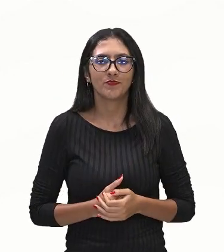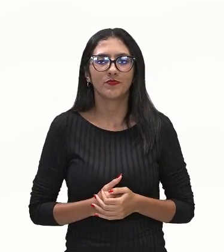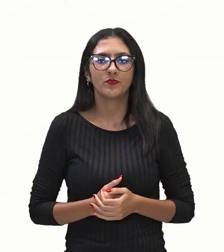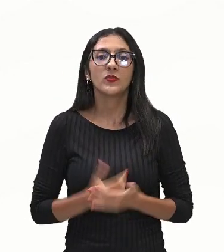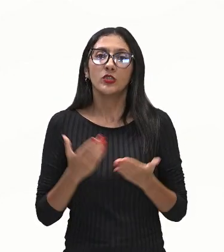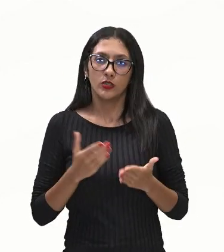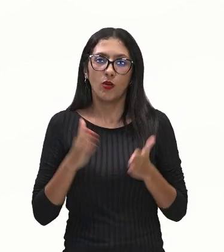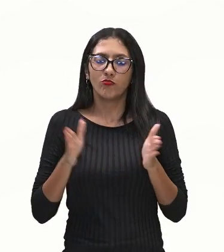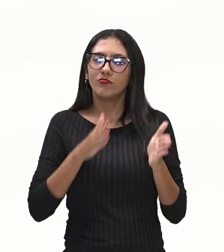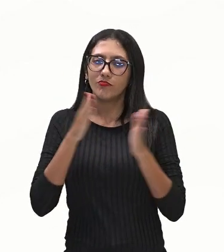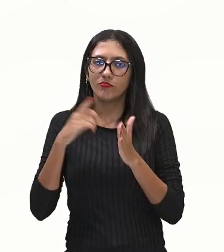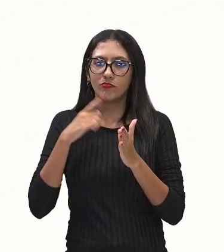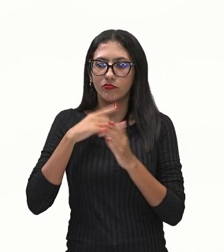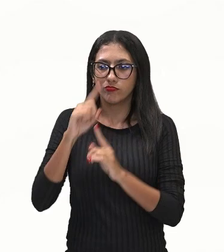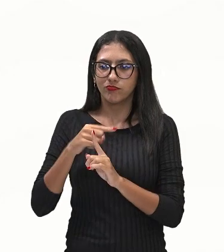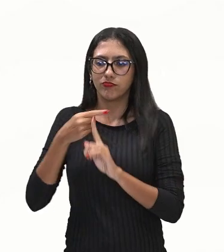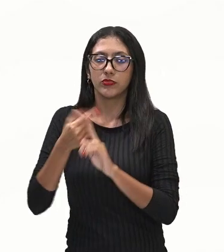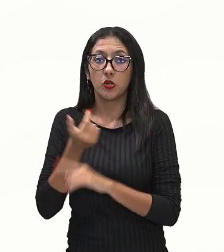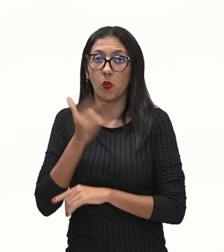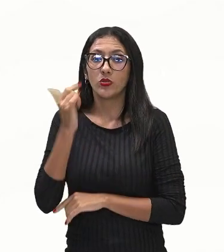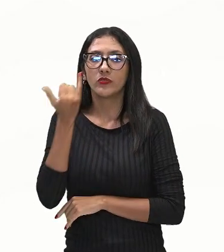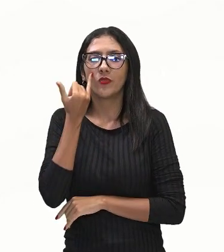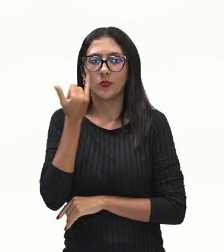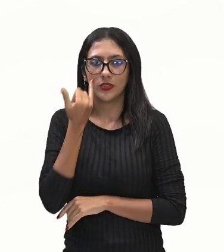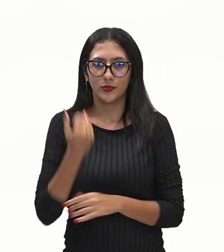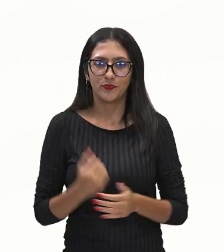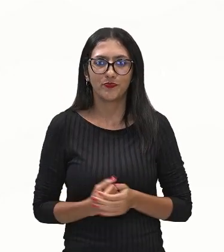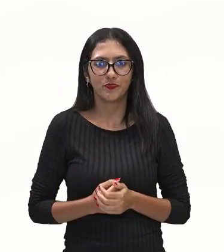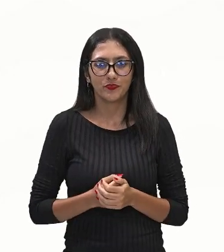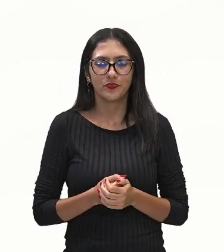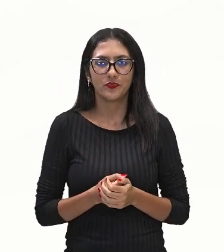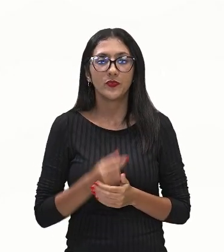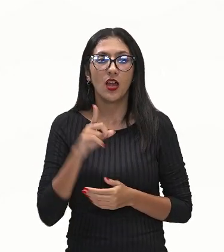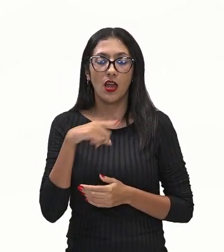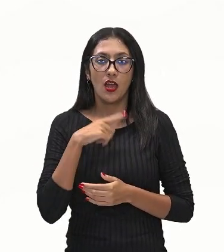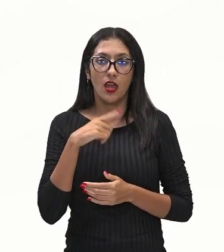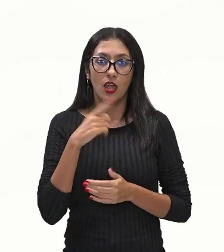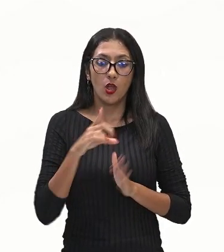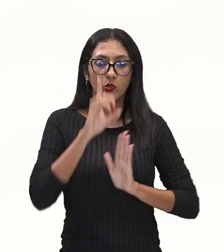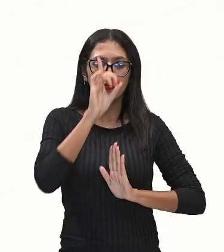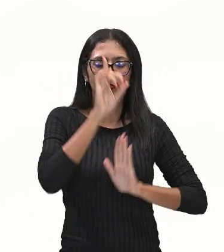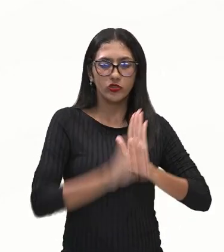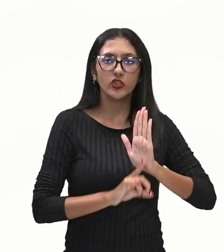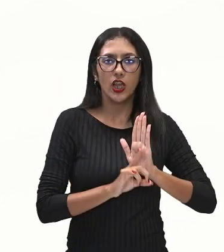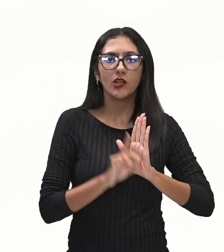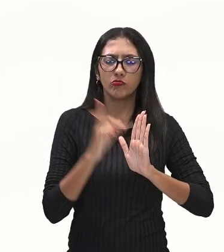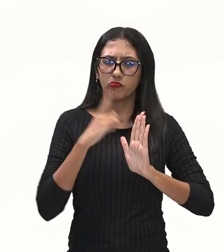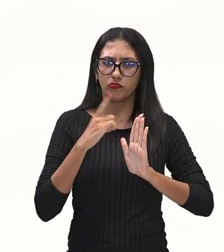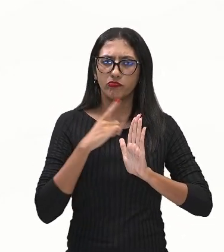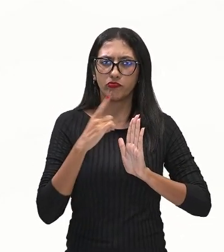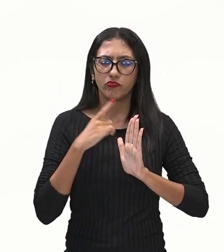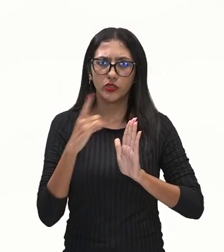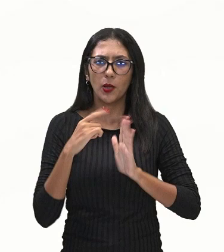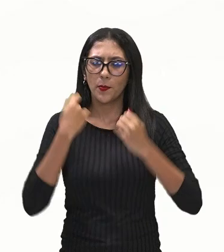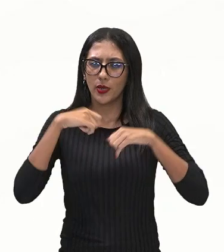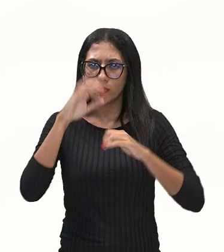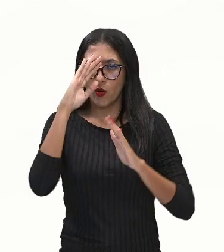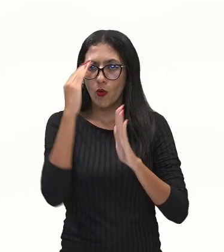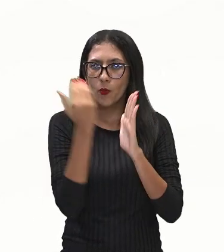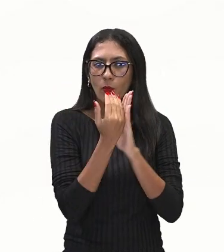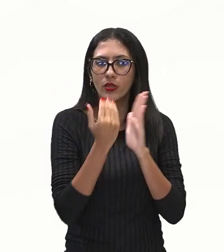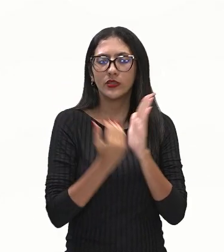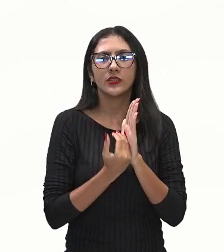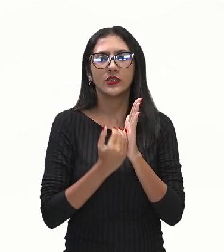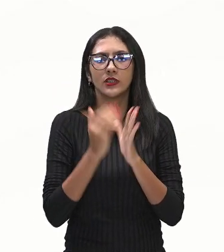uma ideia de adição. Além de um direito legalmente garantido, a educação para esse grupo social